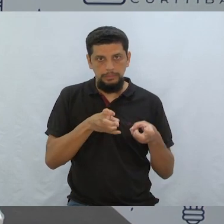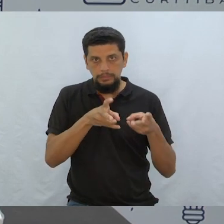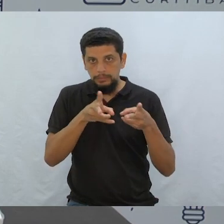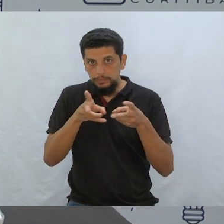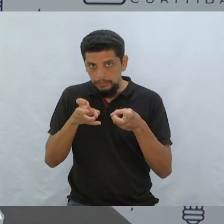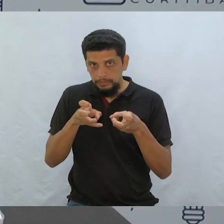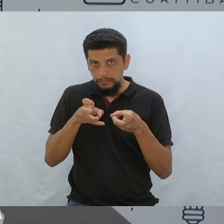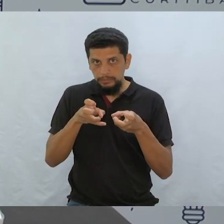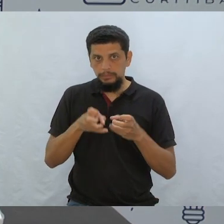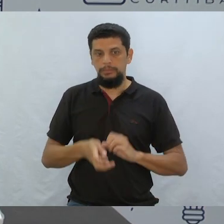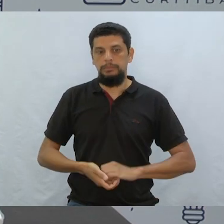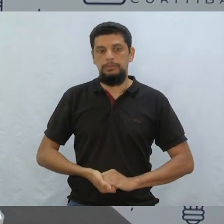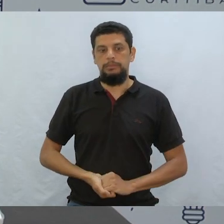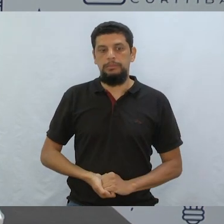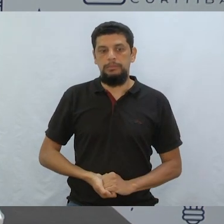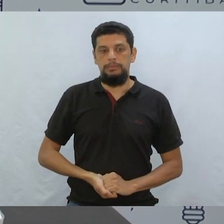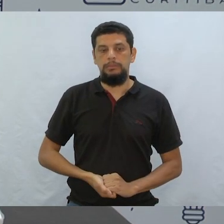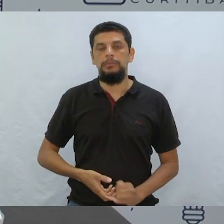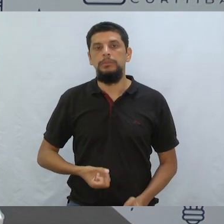Agora, observem lá.